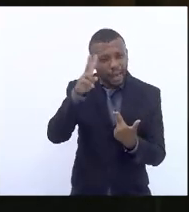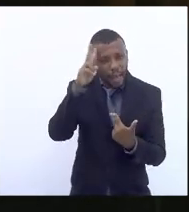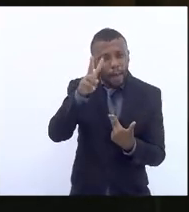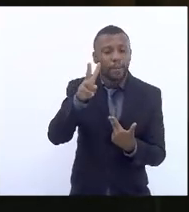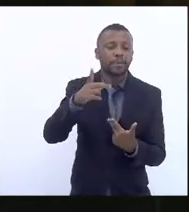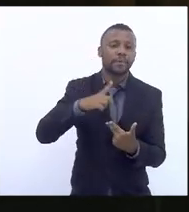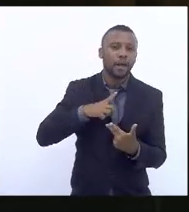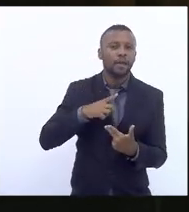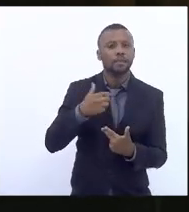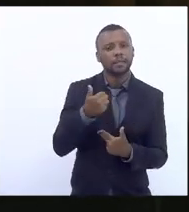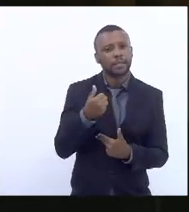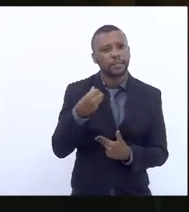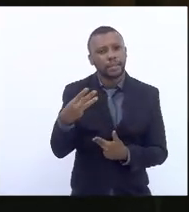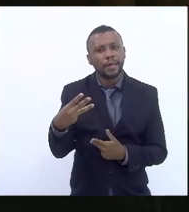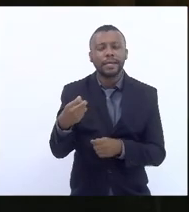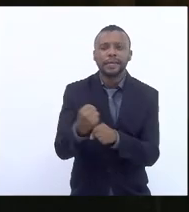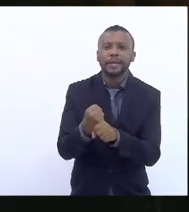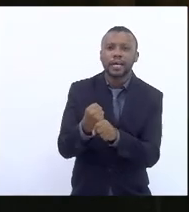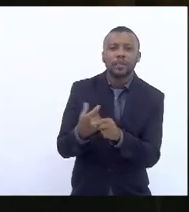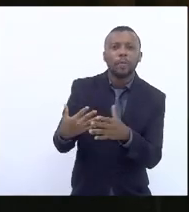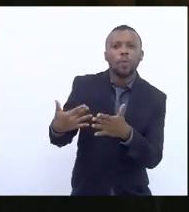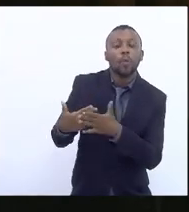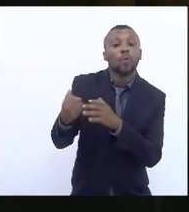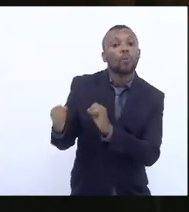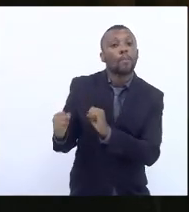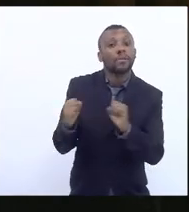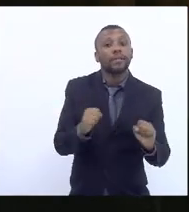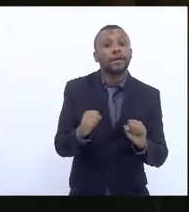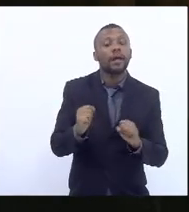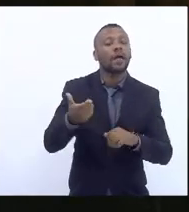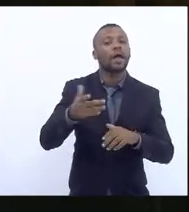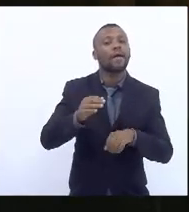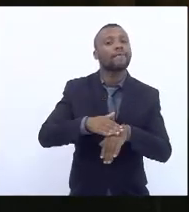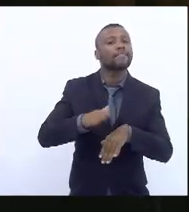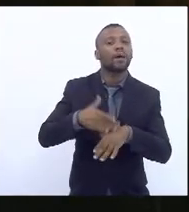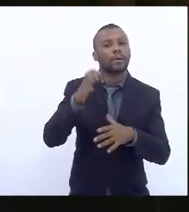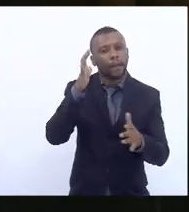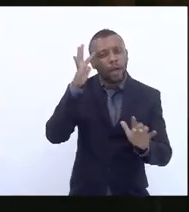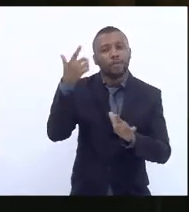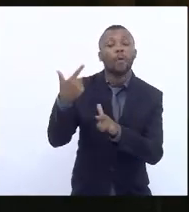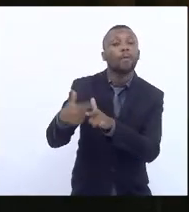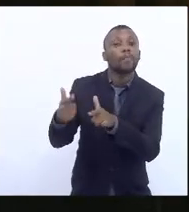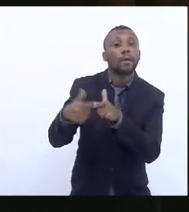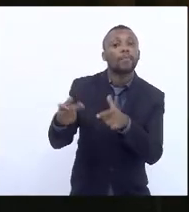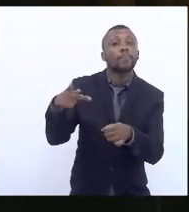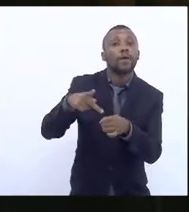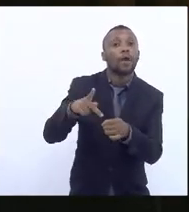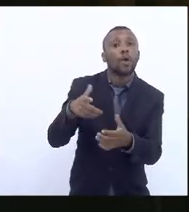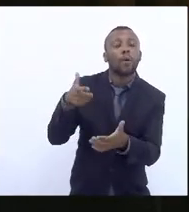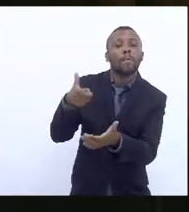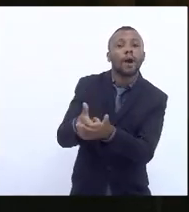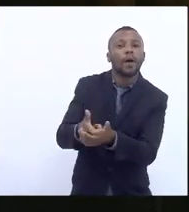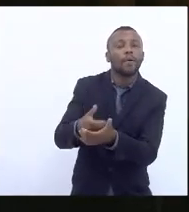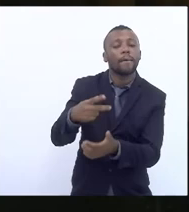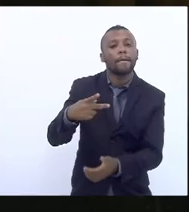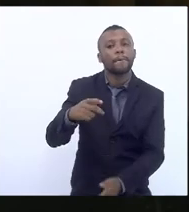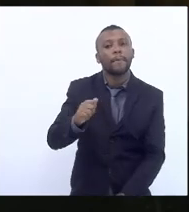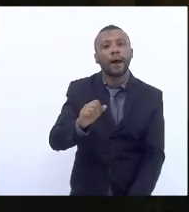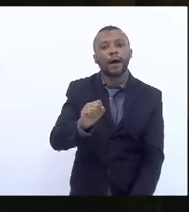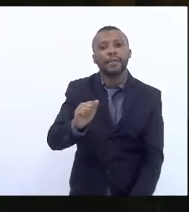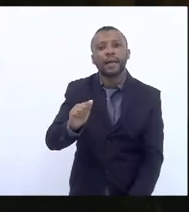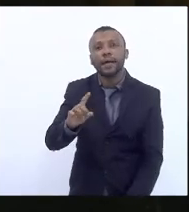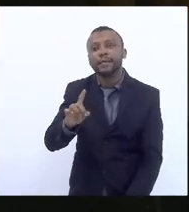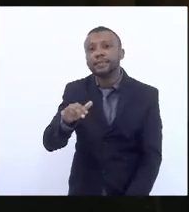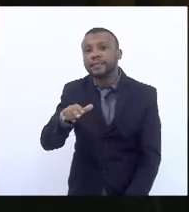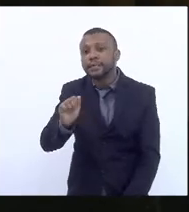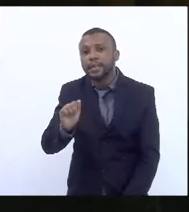aí 13 anos no poder, fizeram o quê para resolver o problema do petróleo? Compraram Passadina?